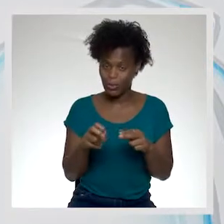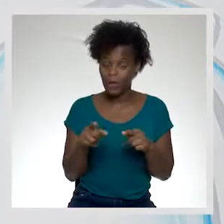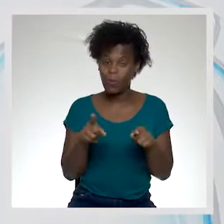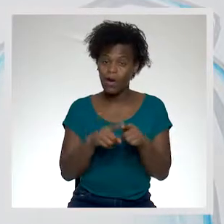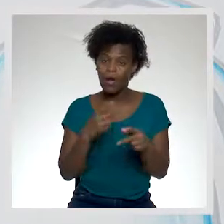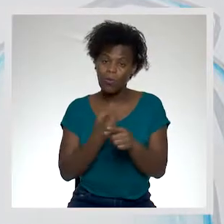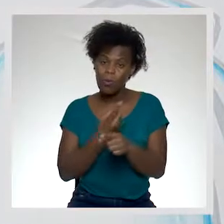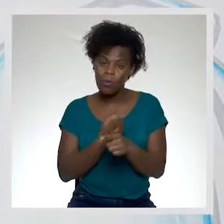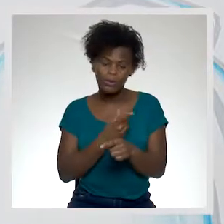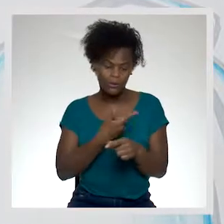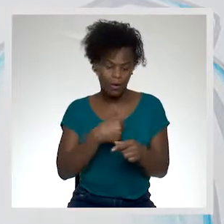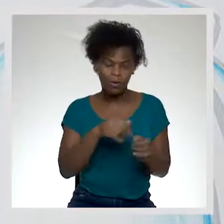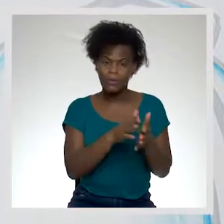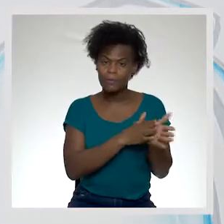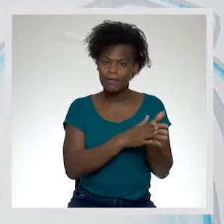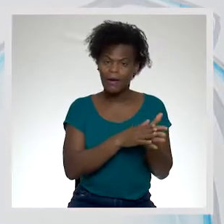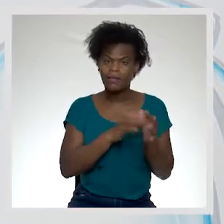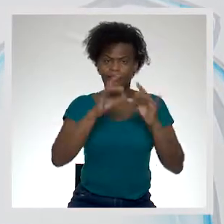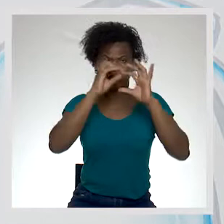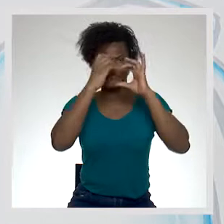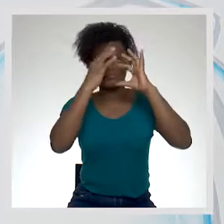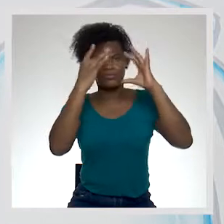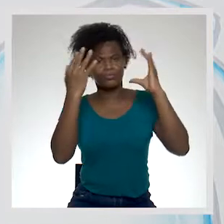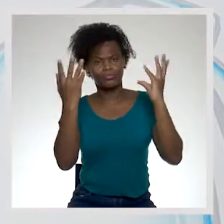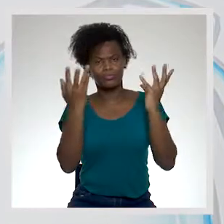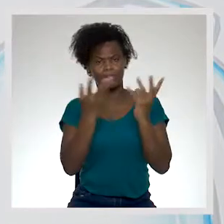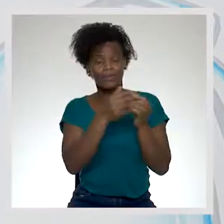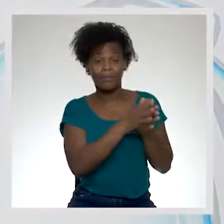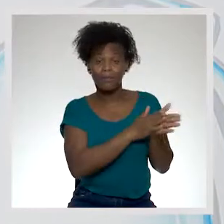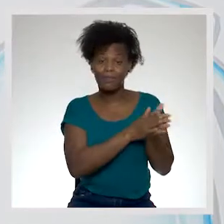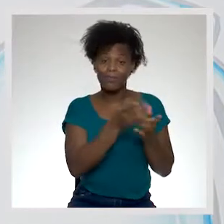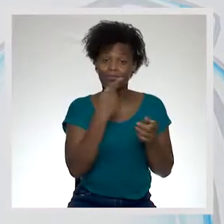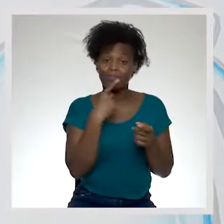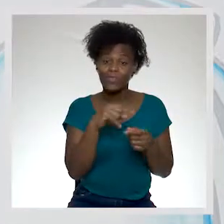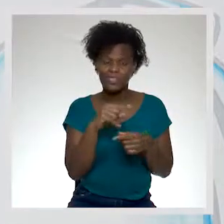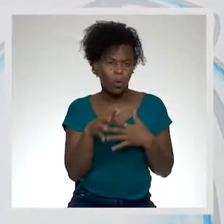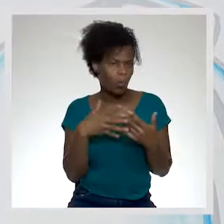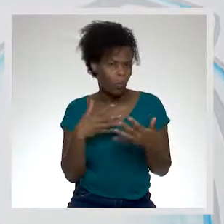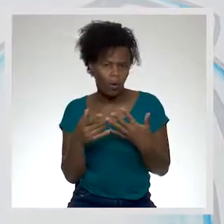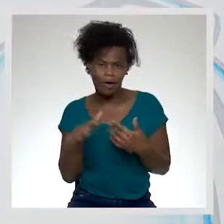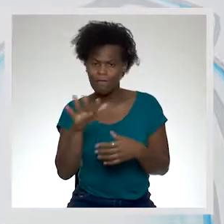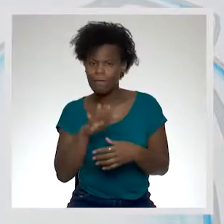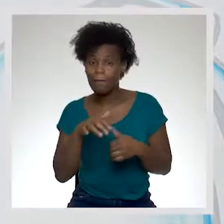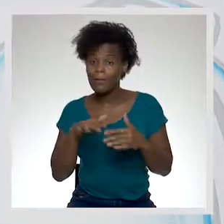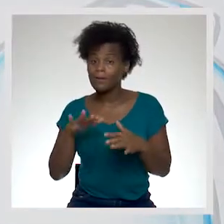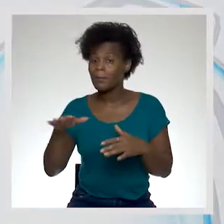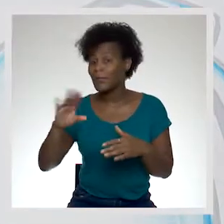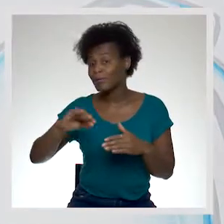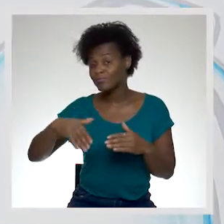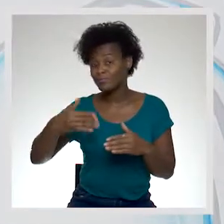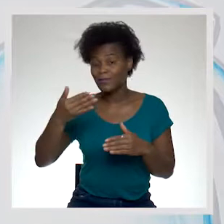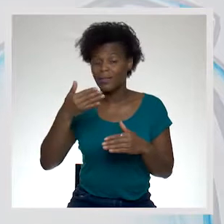nós aproveitamos na natureza, seja lá qual for, mas o essencial é que